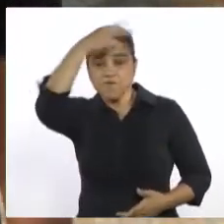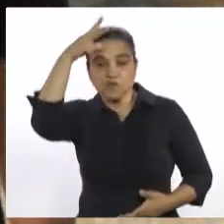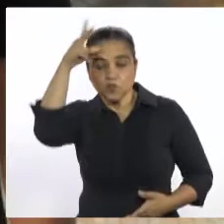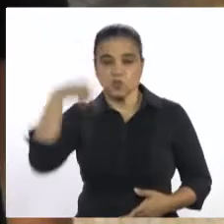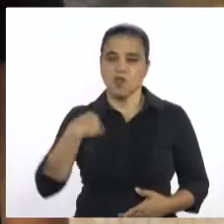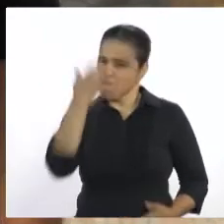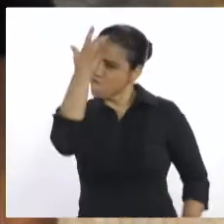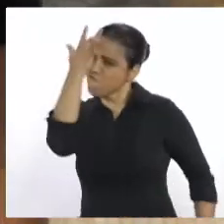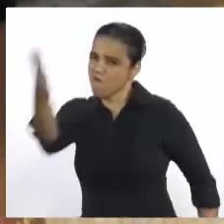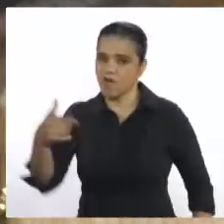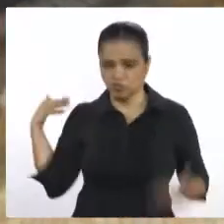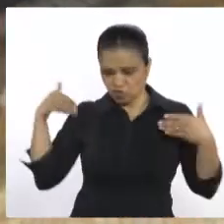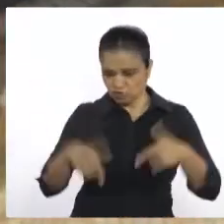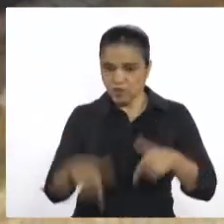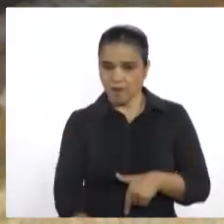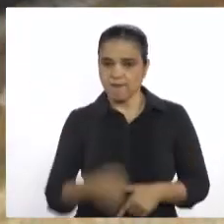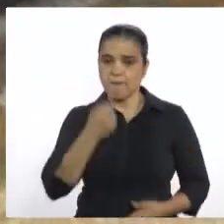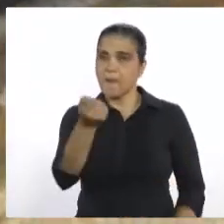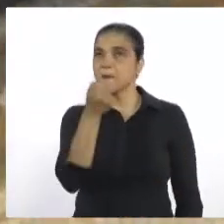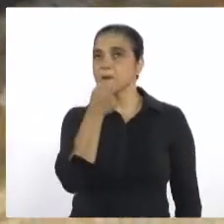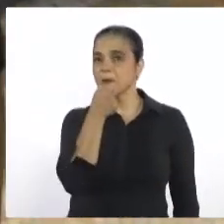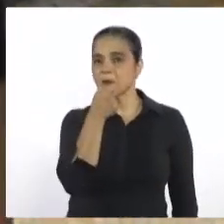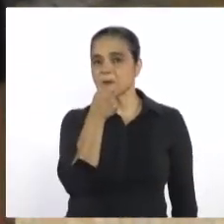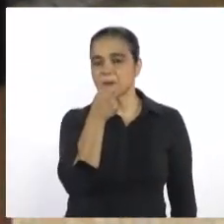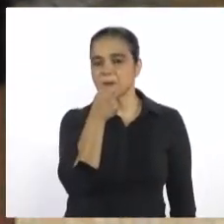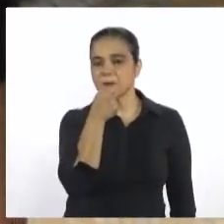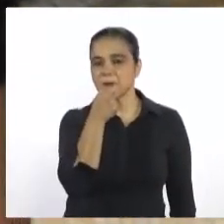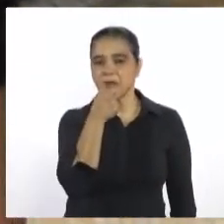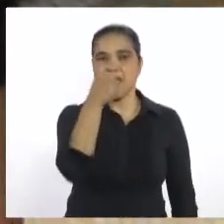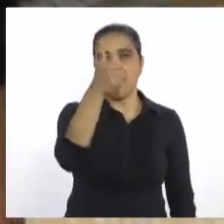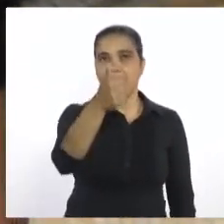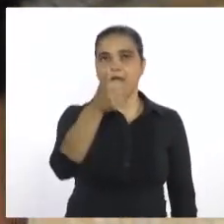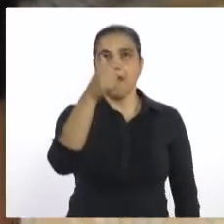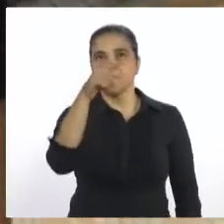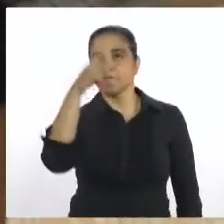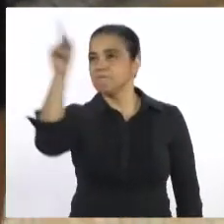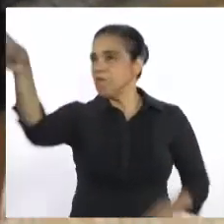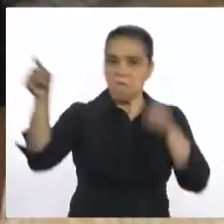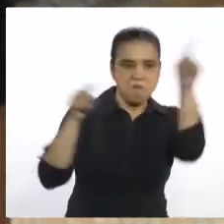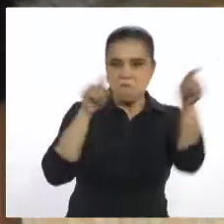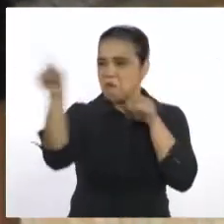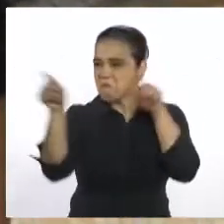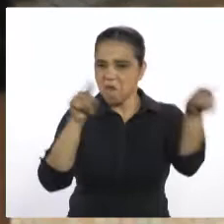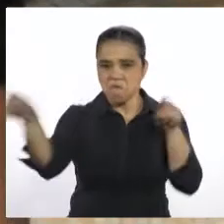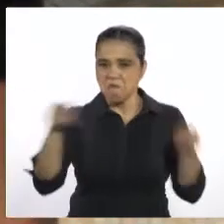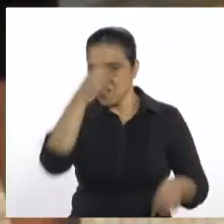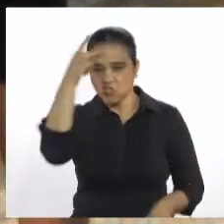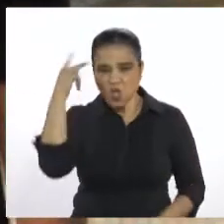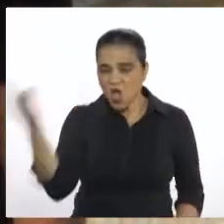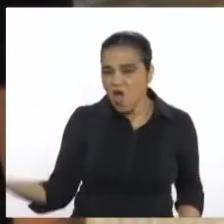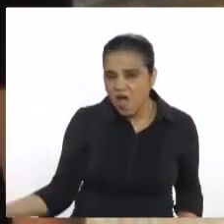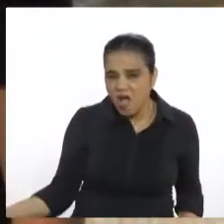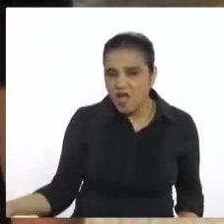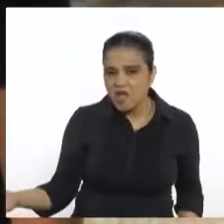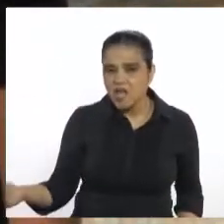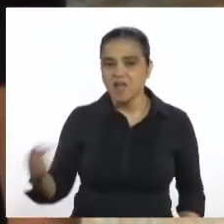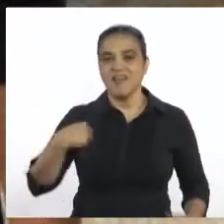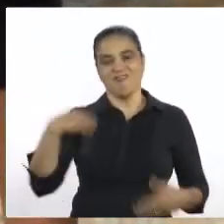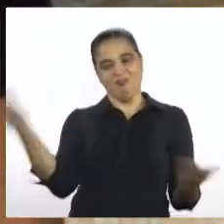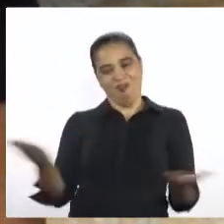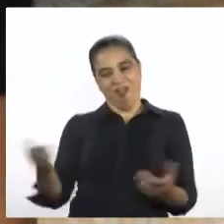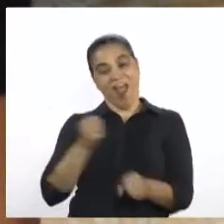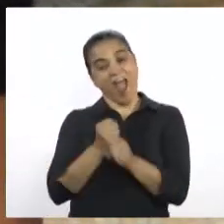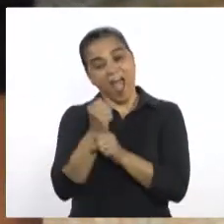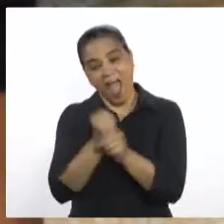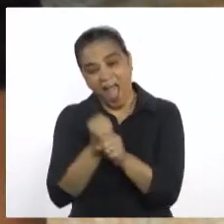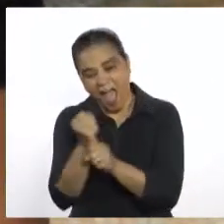muito fácil chegar aqui no microfone e falar de A, B ou C, sabe por quê? Estamos em ano eleitoral.